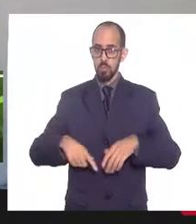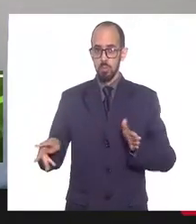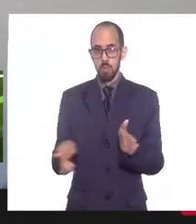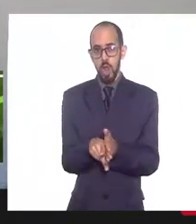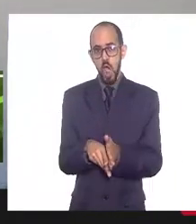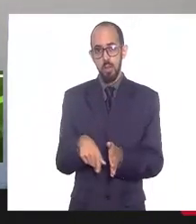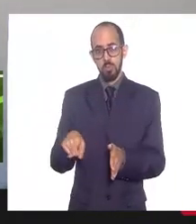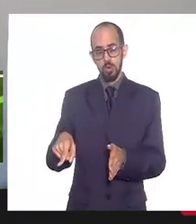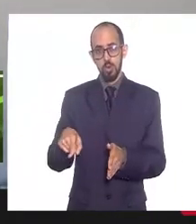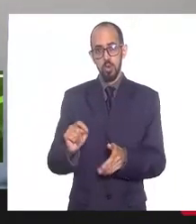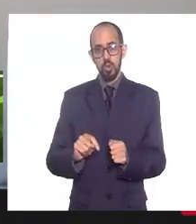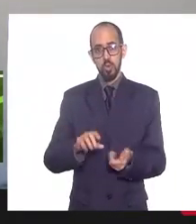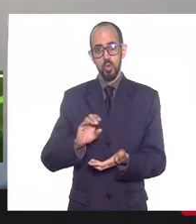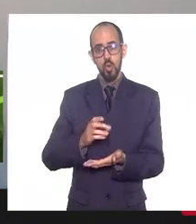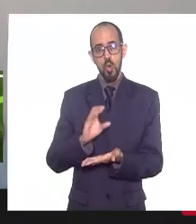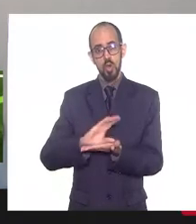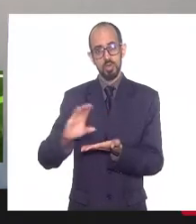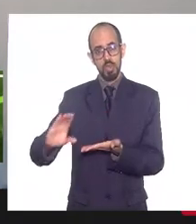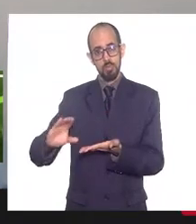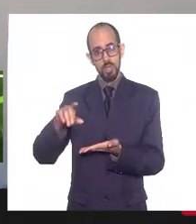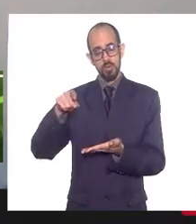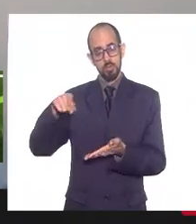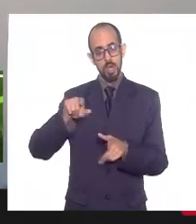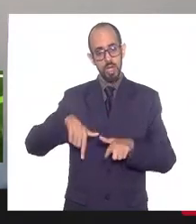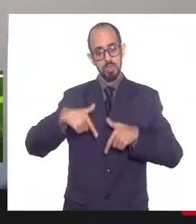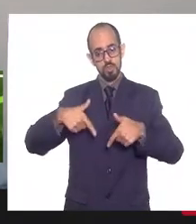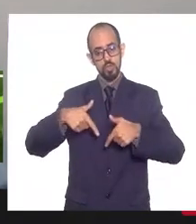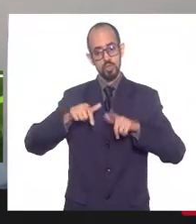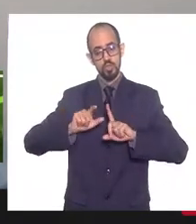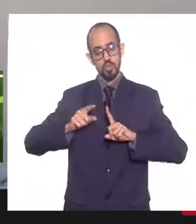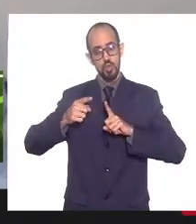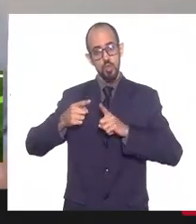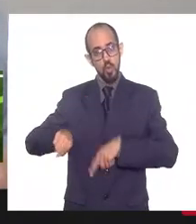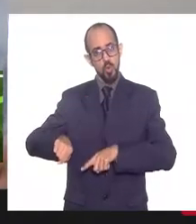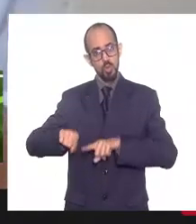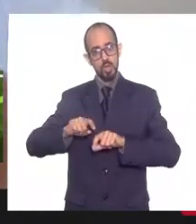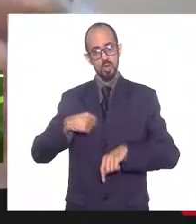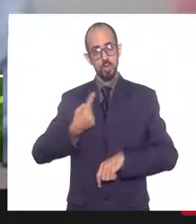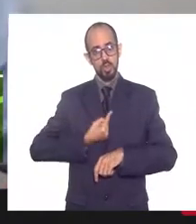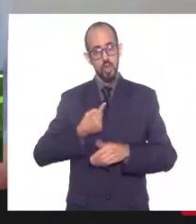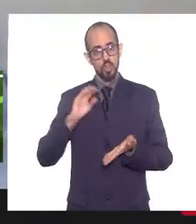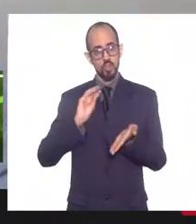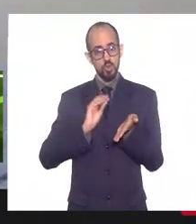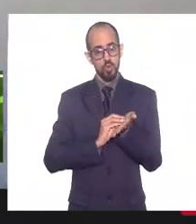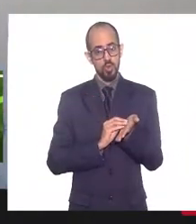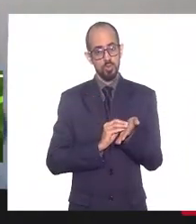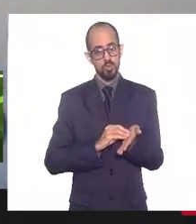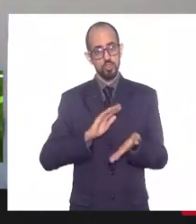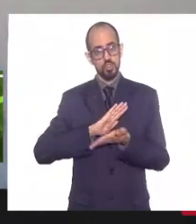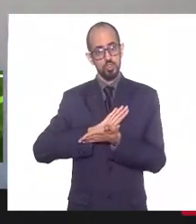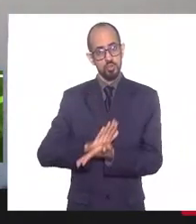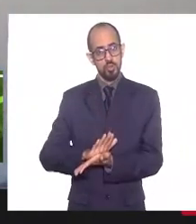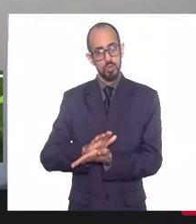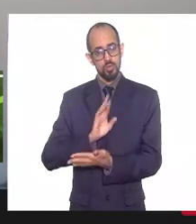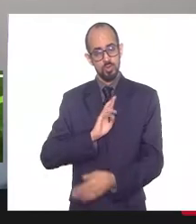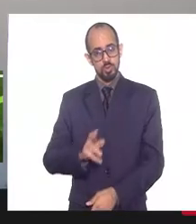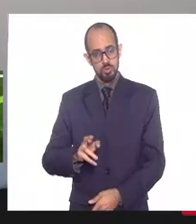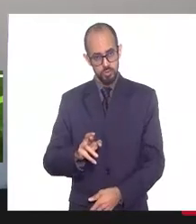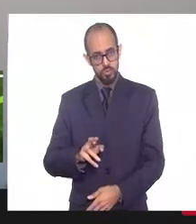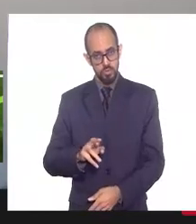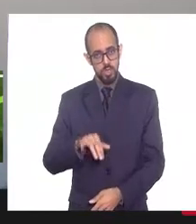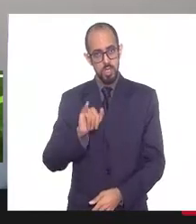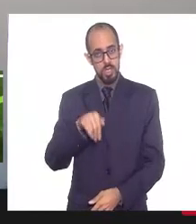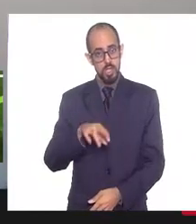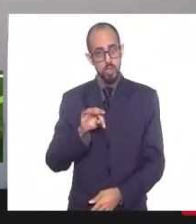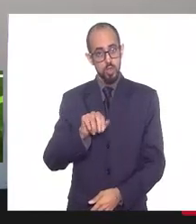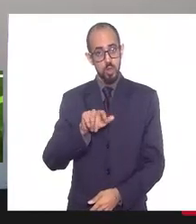orçamento estadual para ações de enfrentamento ao que nós chamamos, nesse eufemismo, de intolerância religiosa. Isto tem que